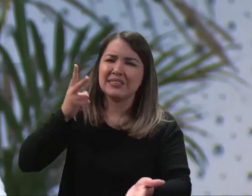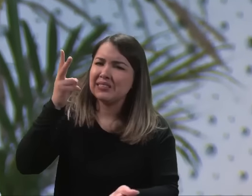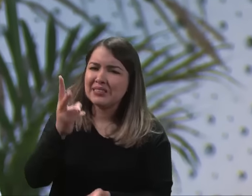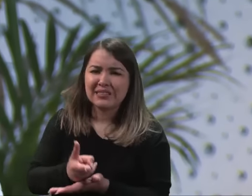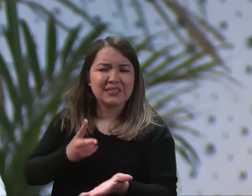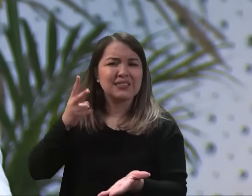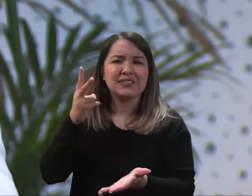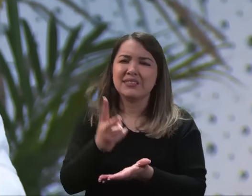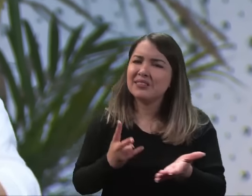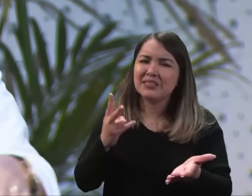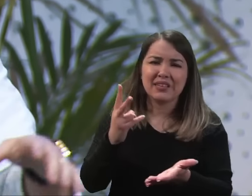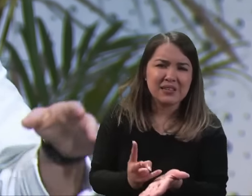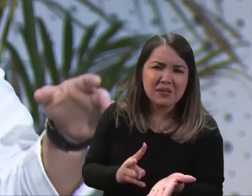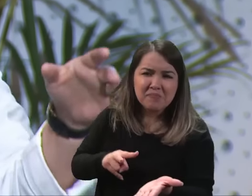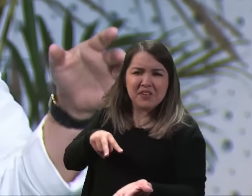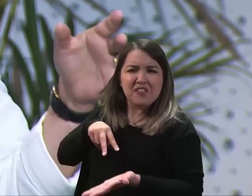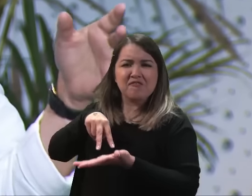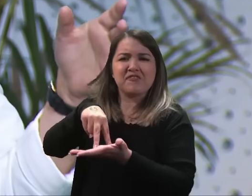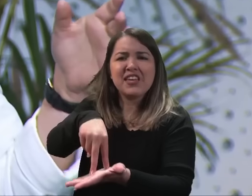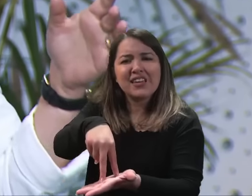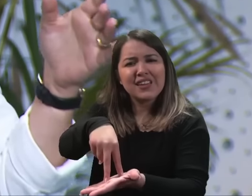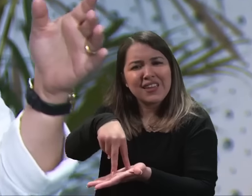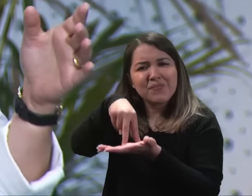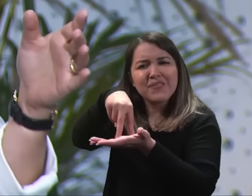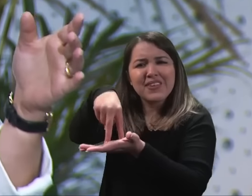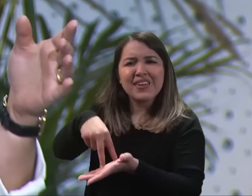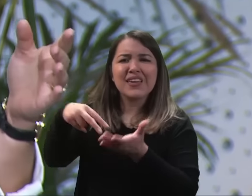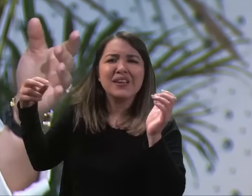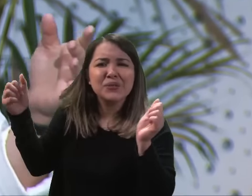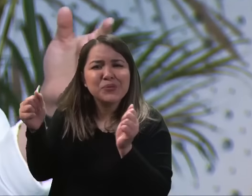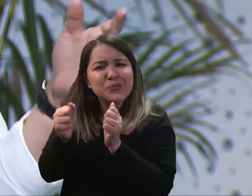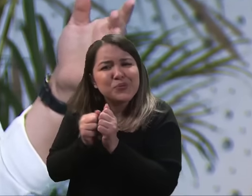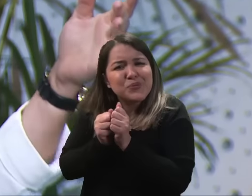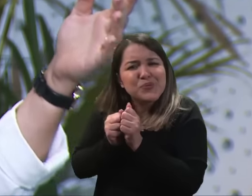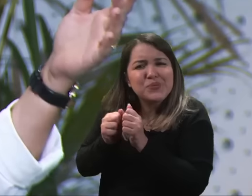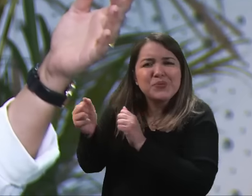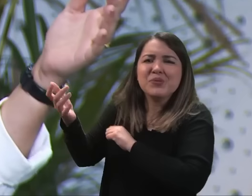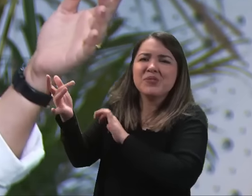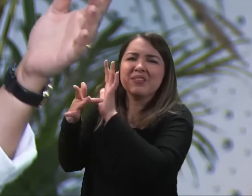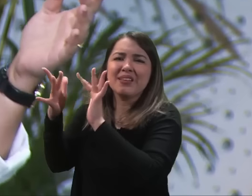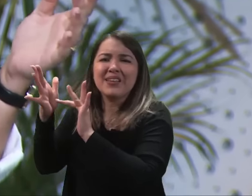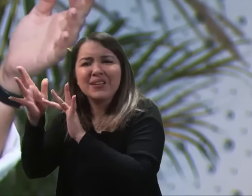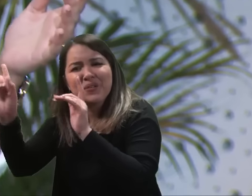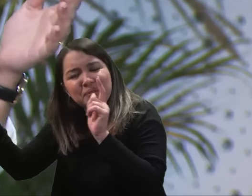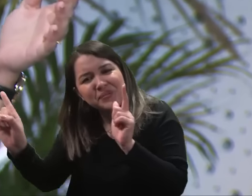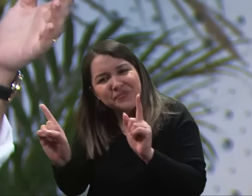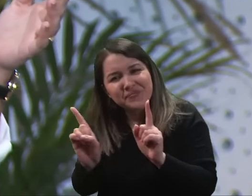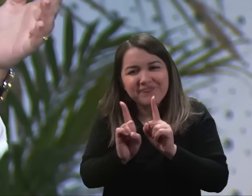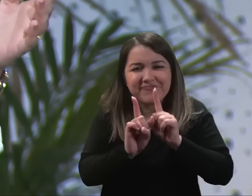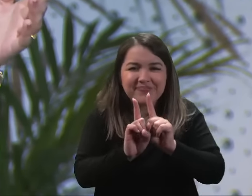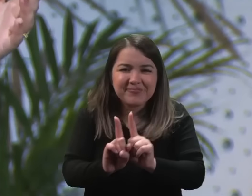sempre sempre firme no Senhor